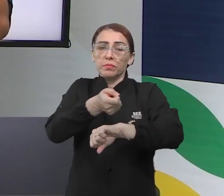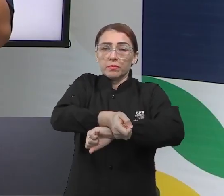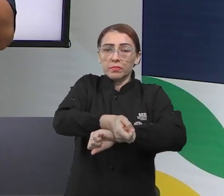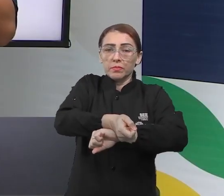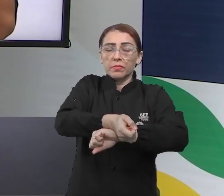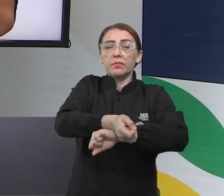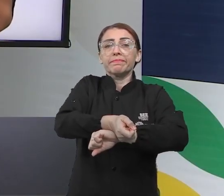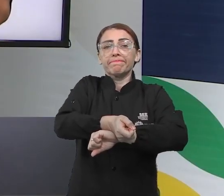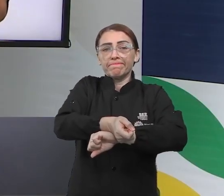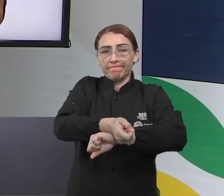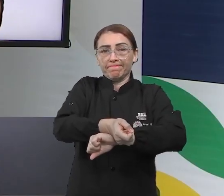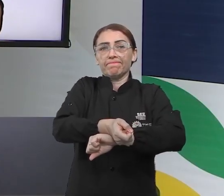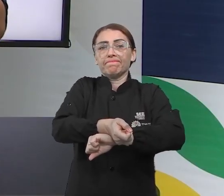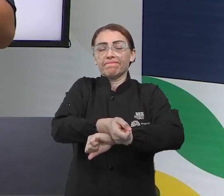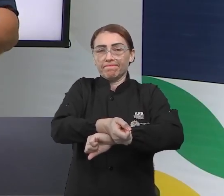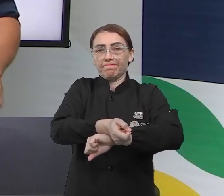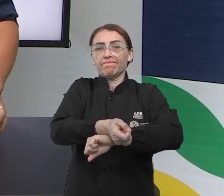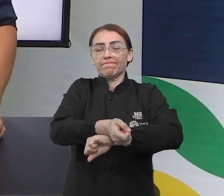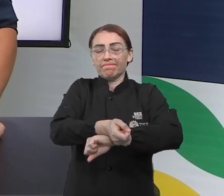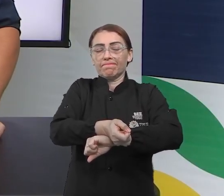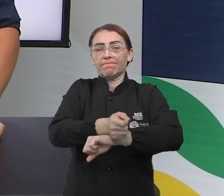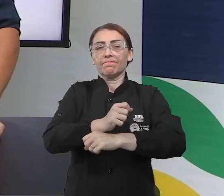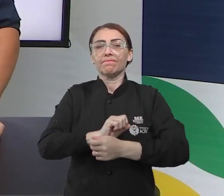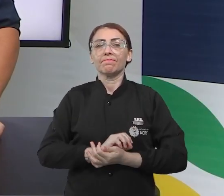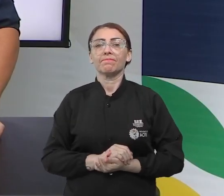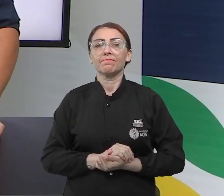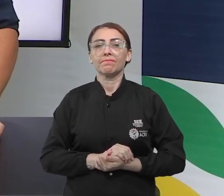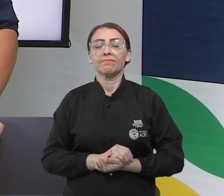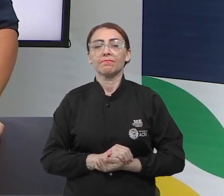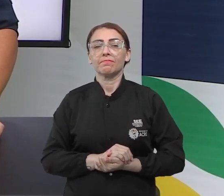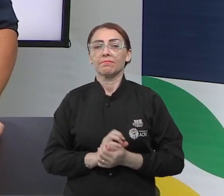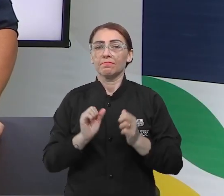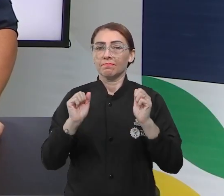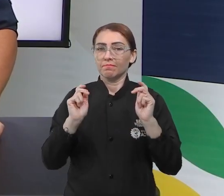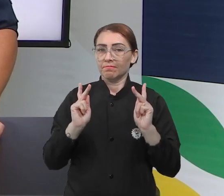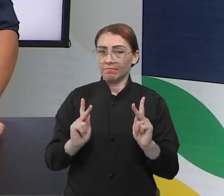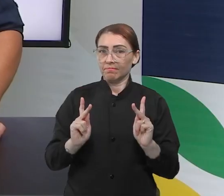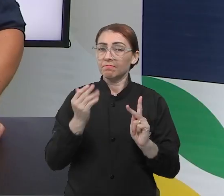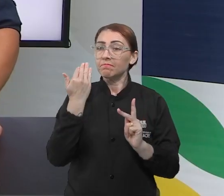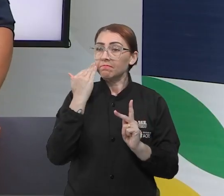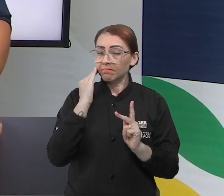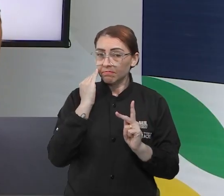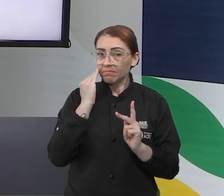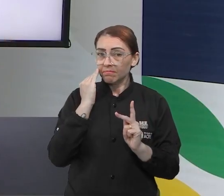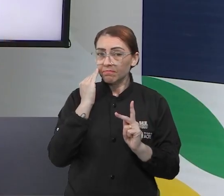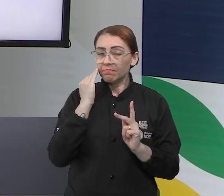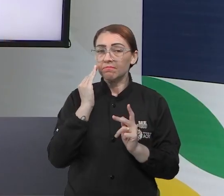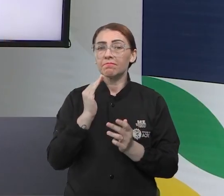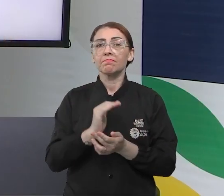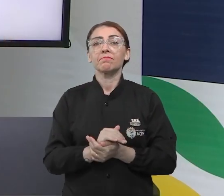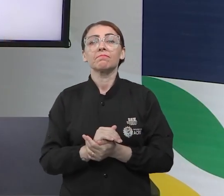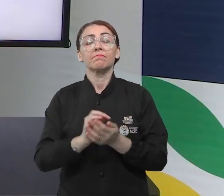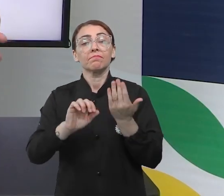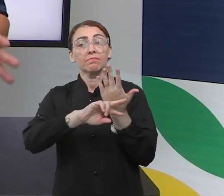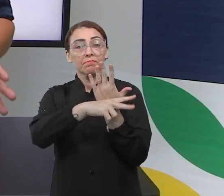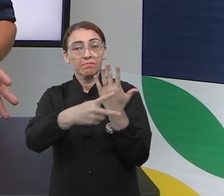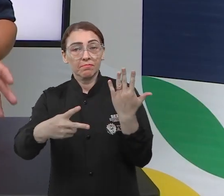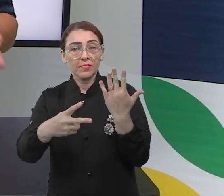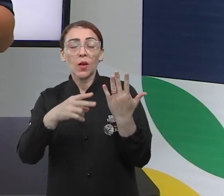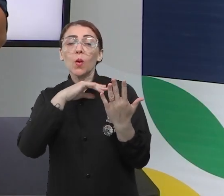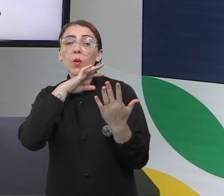inseridos, ser empurrado a eles. Ok, pessoal? Entendem isso aí? São consequências